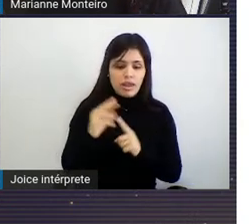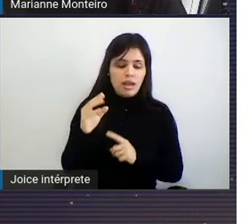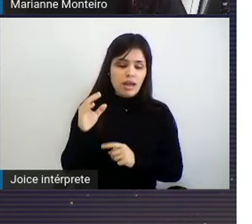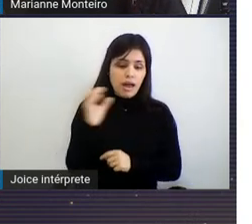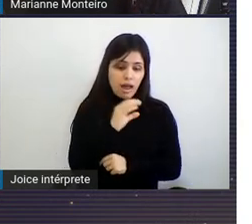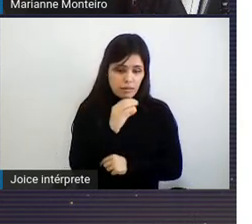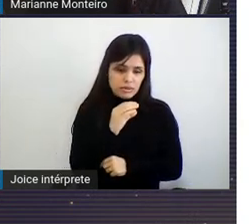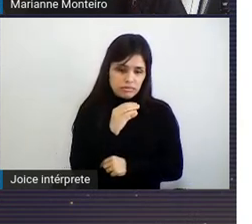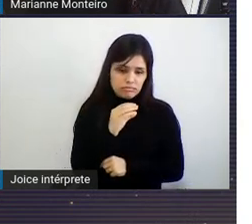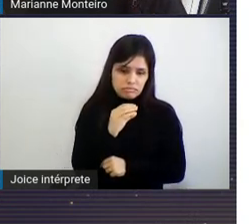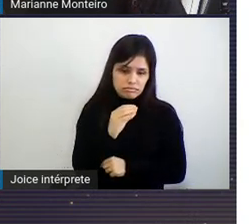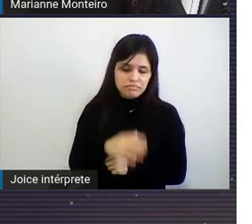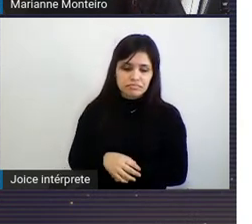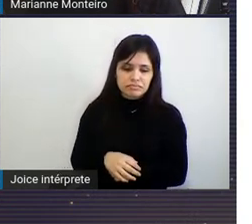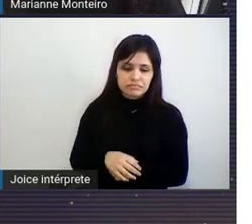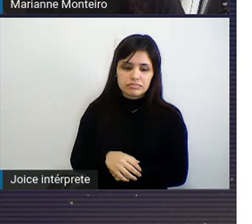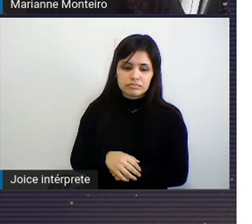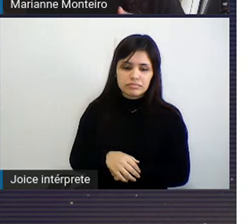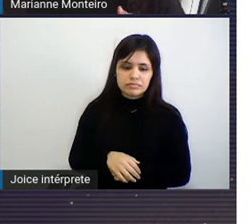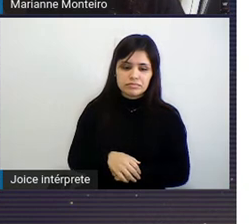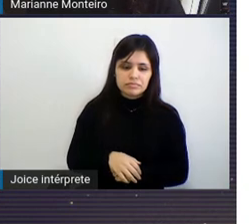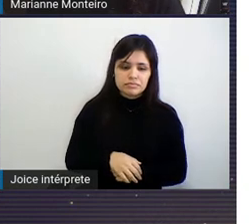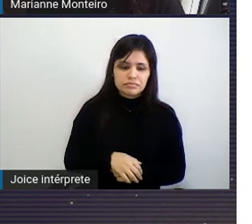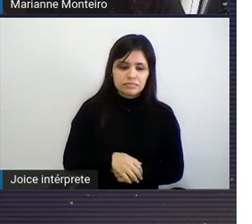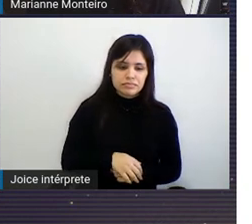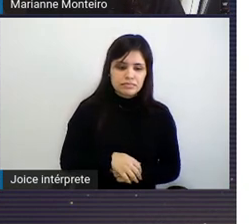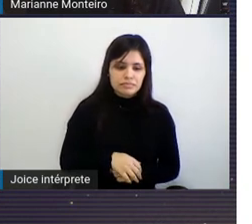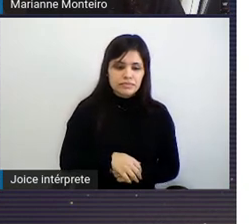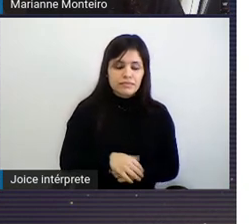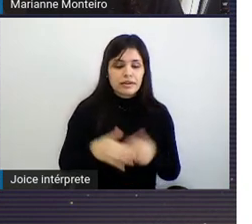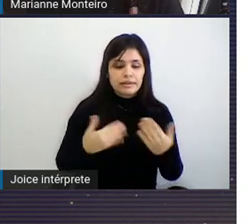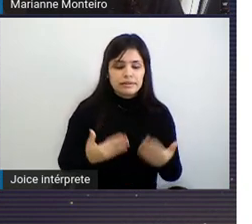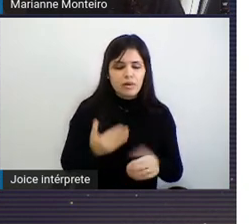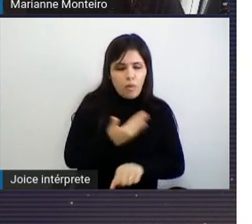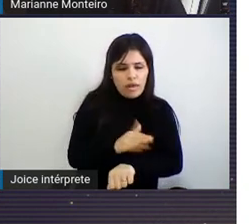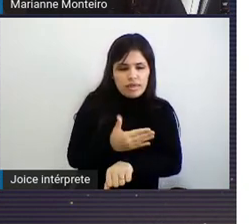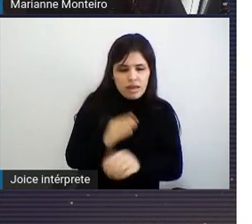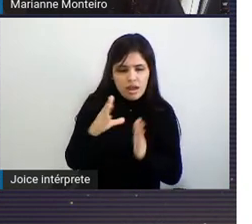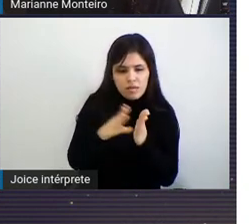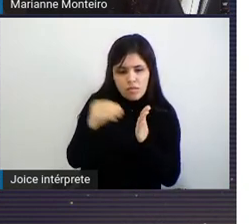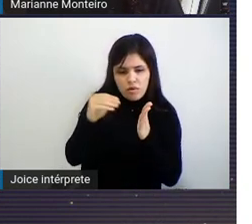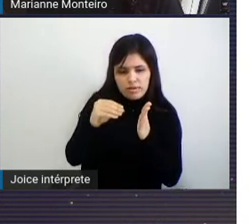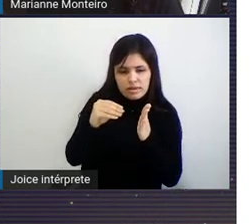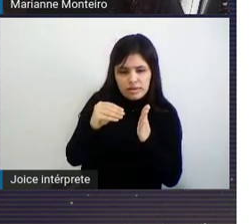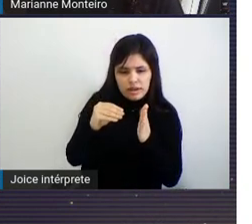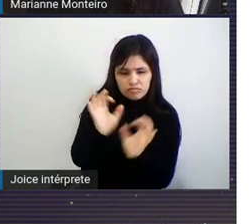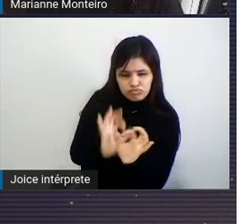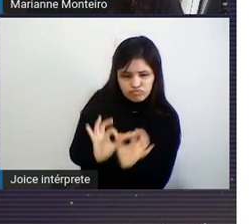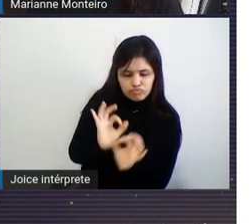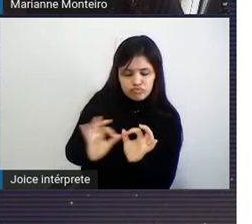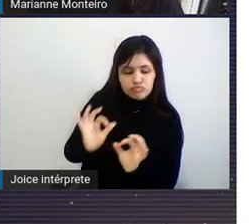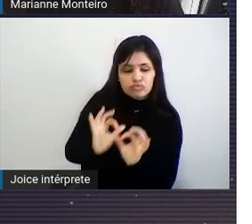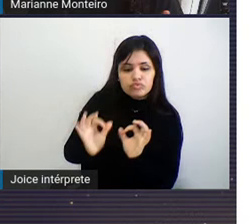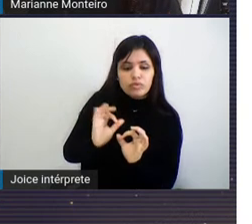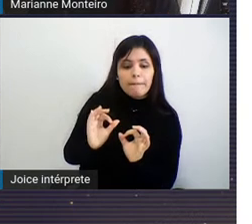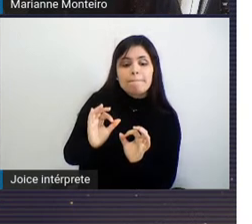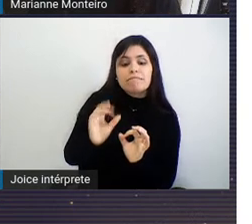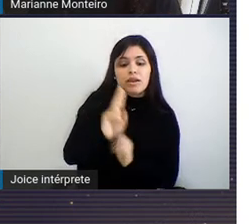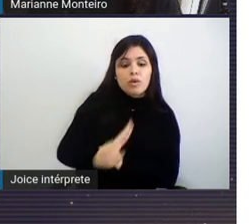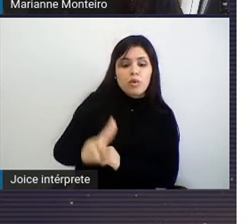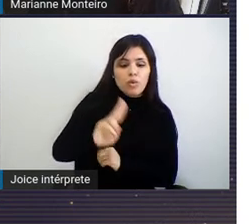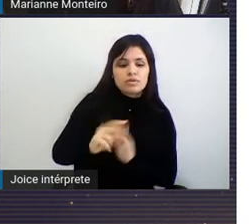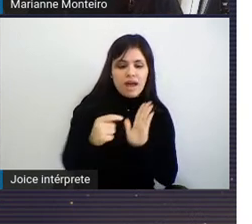Então, quando a gente treina esses modelos para realizar tarefas de deep learning, a gente geralmente utiliza esse